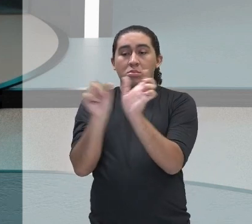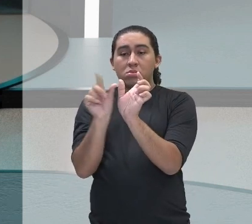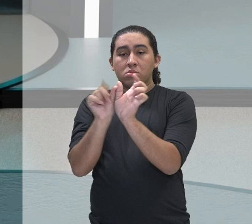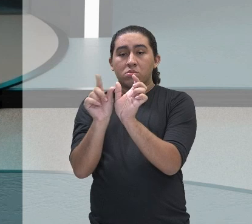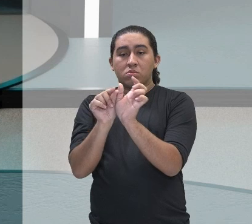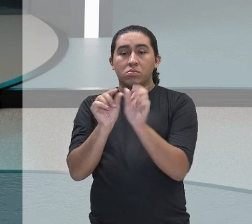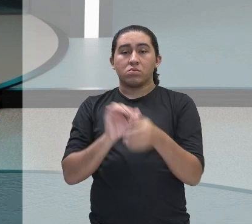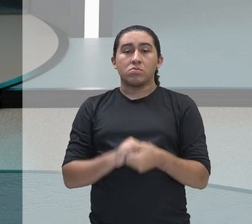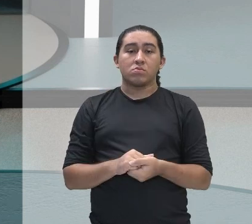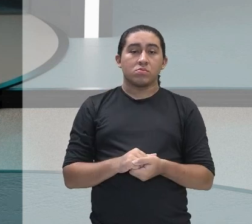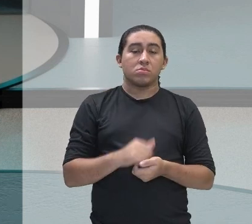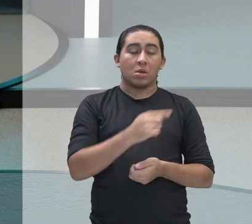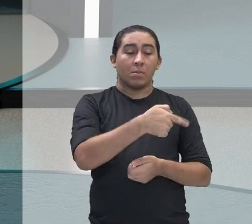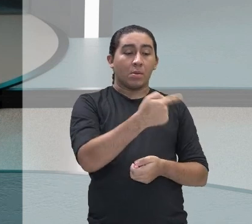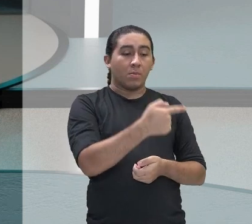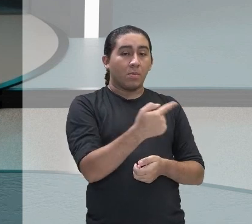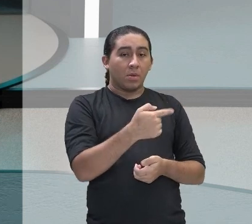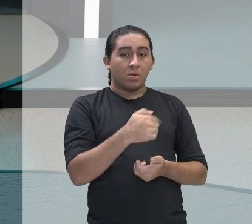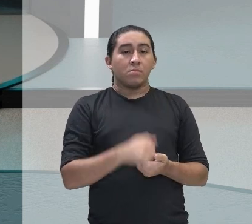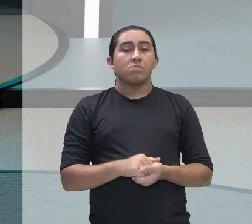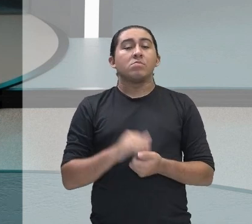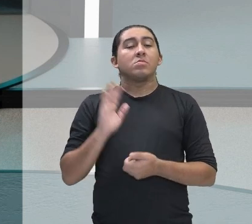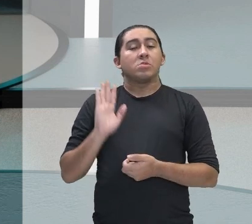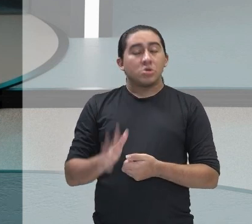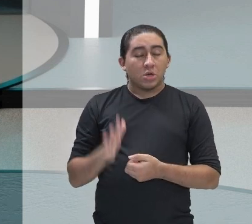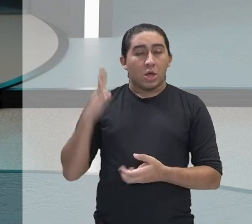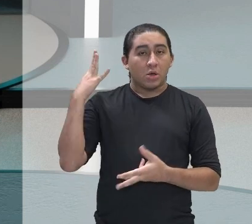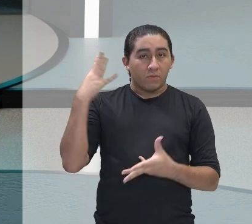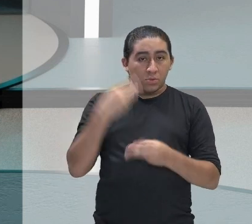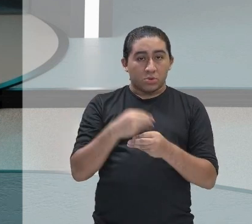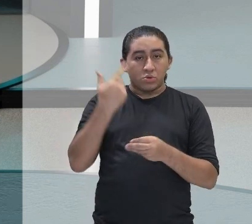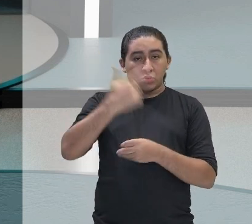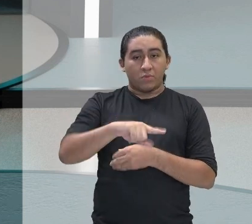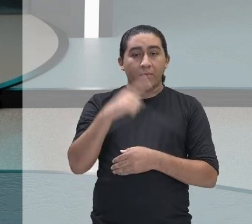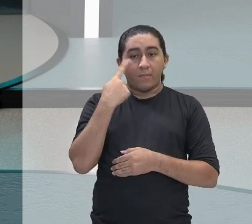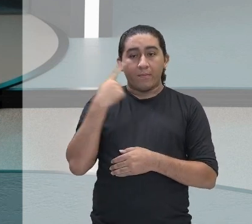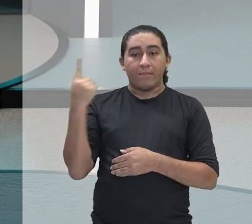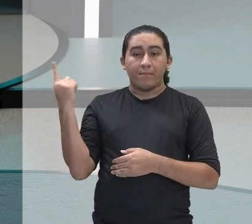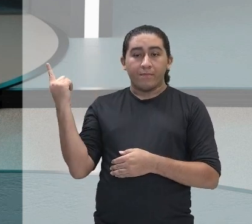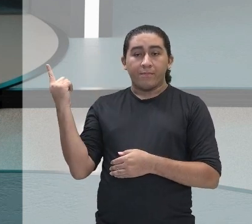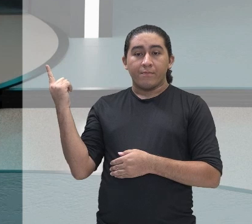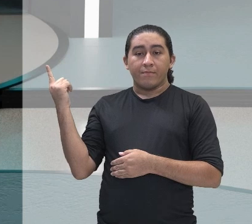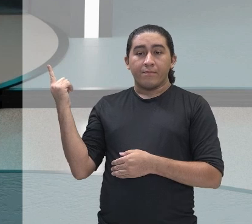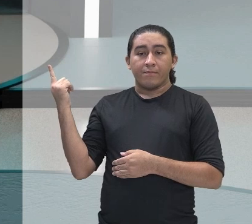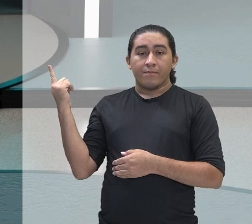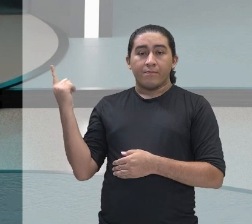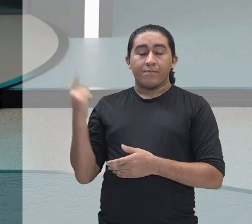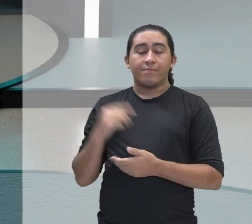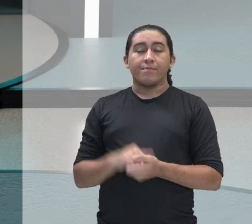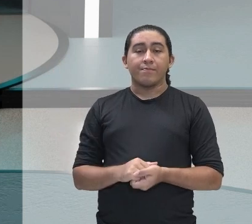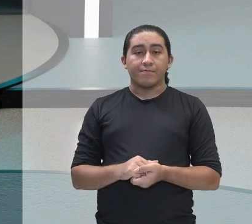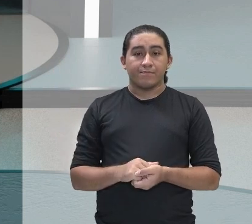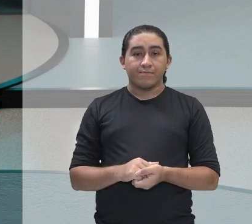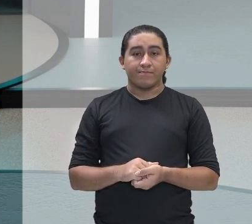Primeiro, valorizar, só utilizamos sufixo, né? Esse que está em azul.